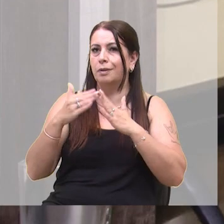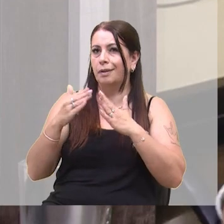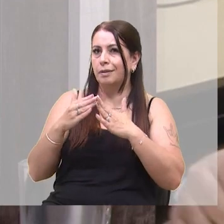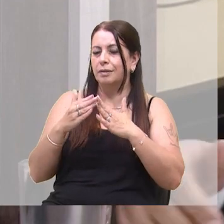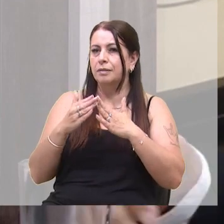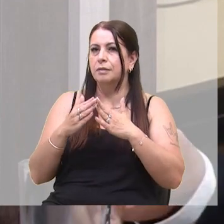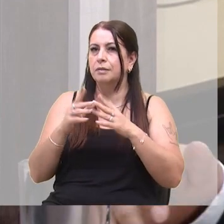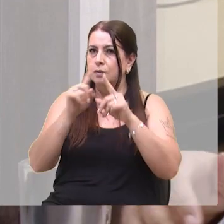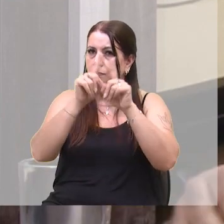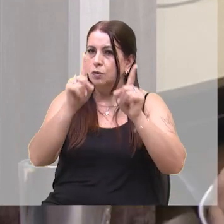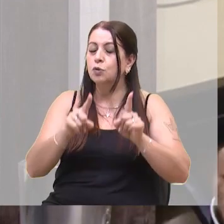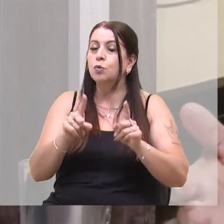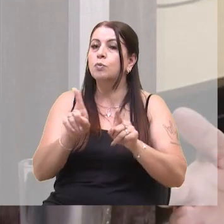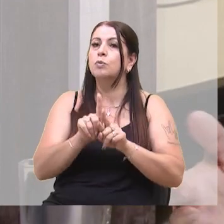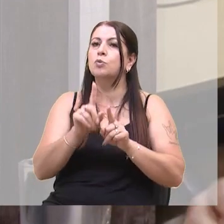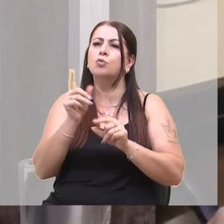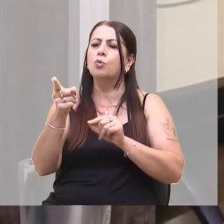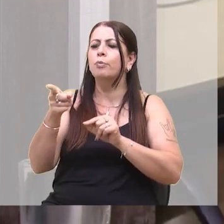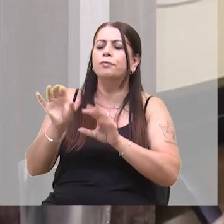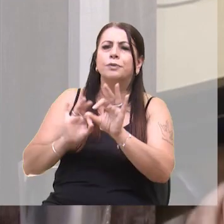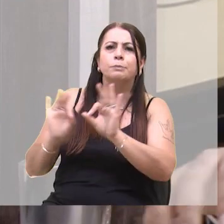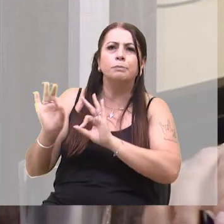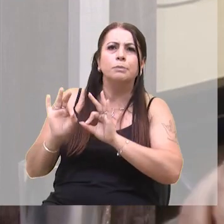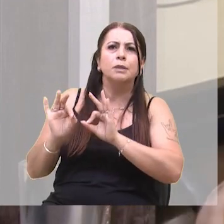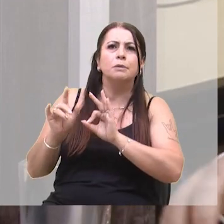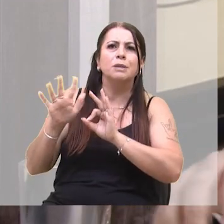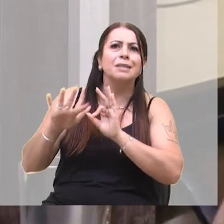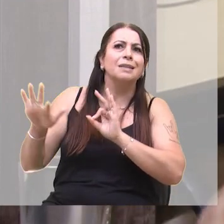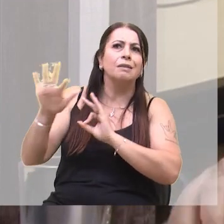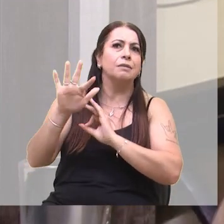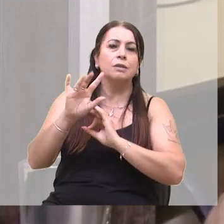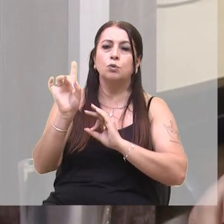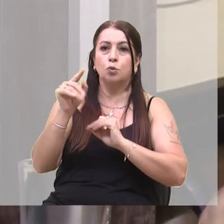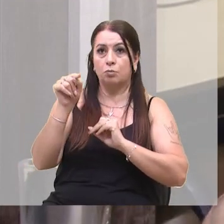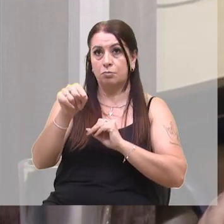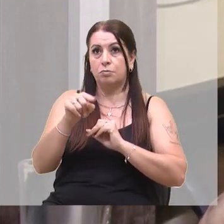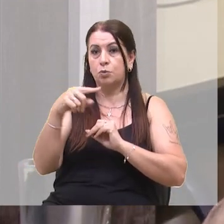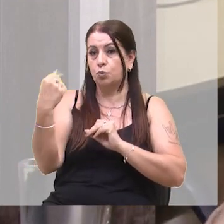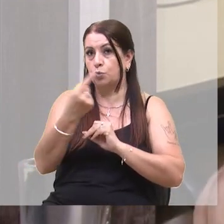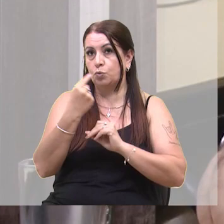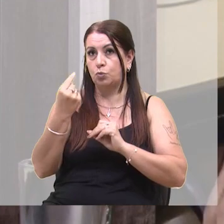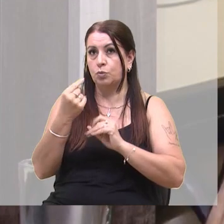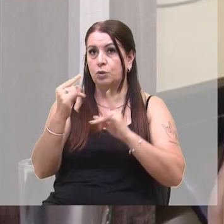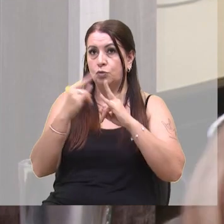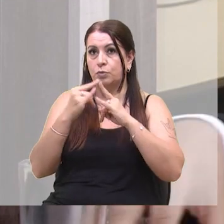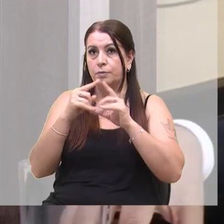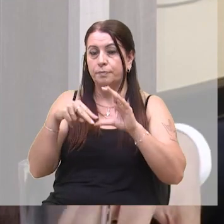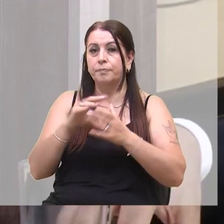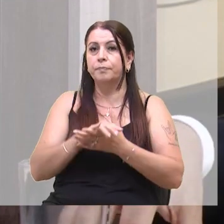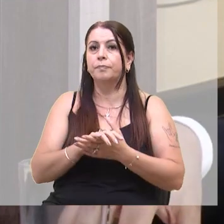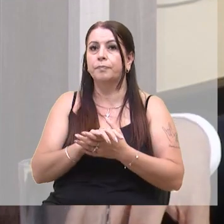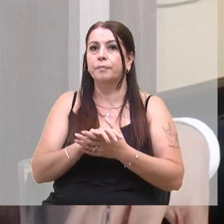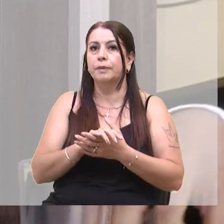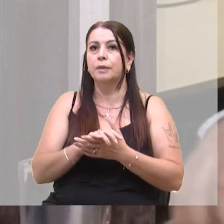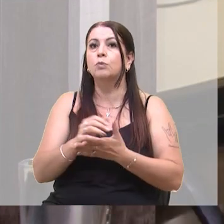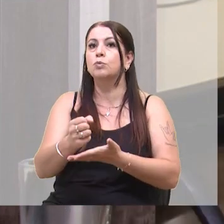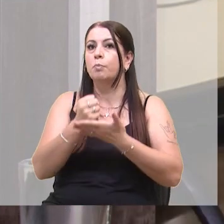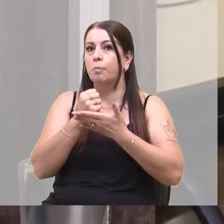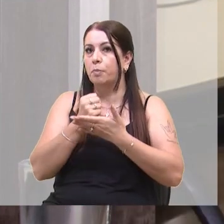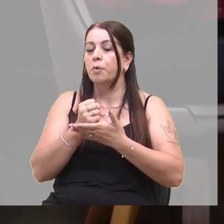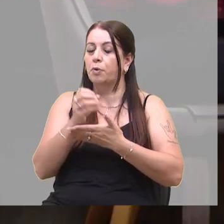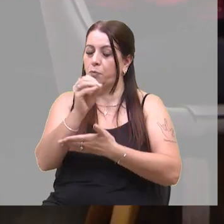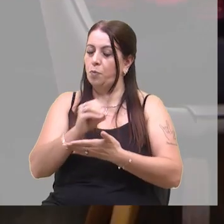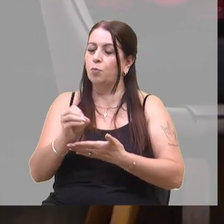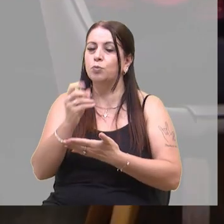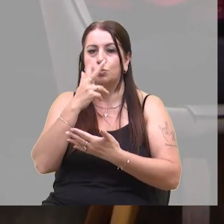senhora, como todo o conjunto da casa, até os servidores. Como é que a senhora se prepara para esse cenário, não só a senhora, mas sobretudo a instituição Câmara?